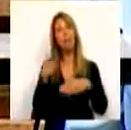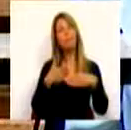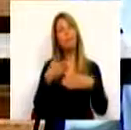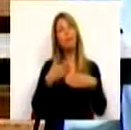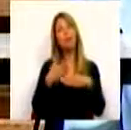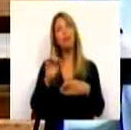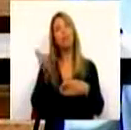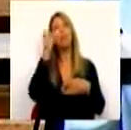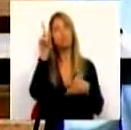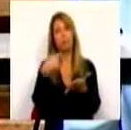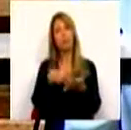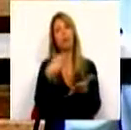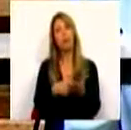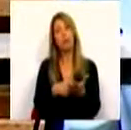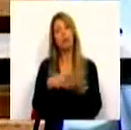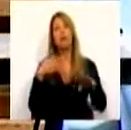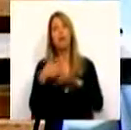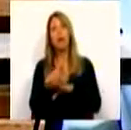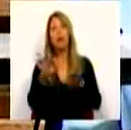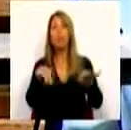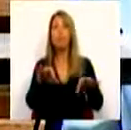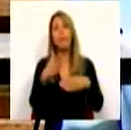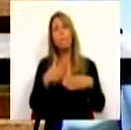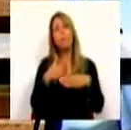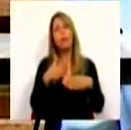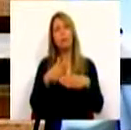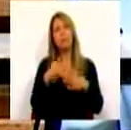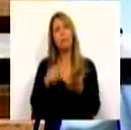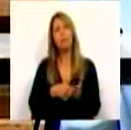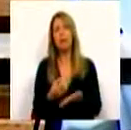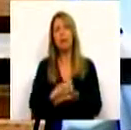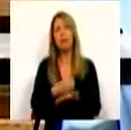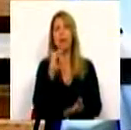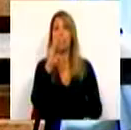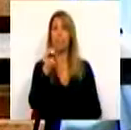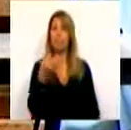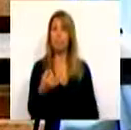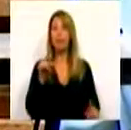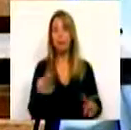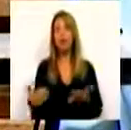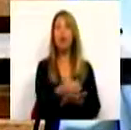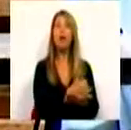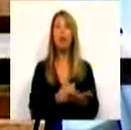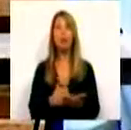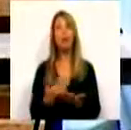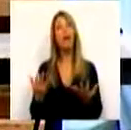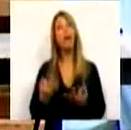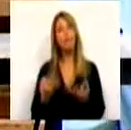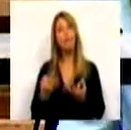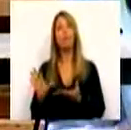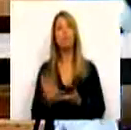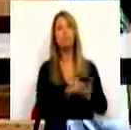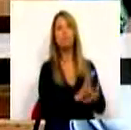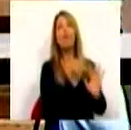que será cobrada com o fim parcelar da isenção do ISP, essa receita irá ficar no Fundo